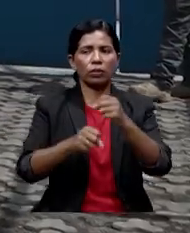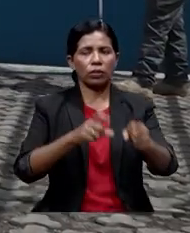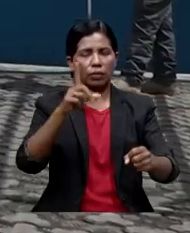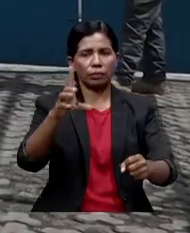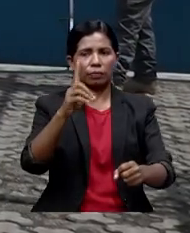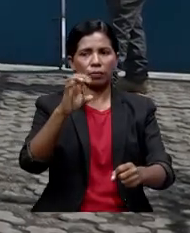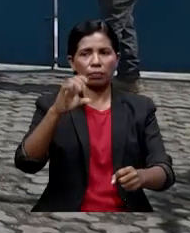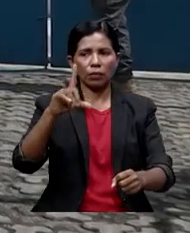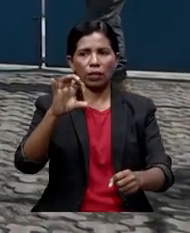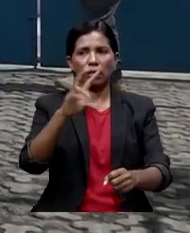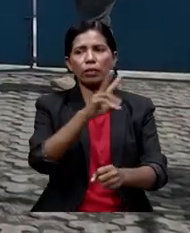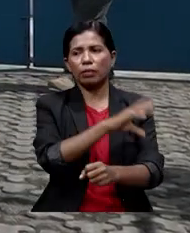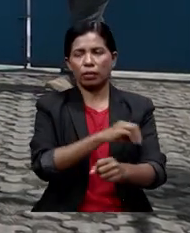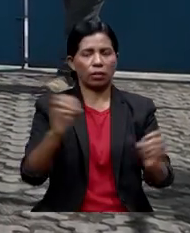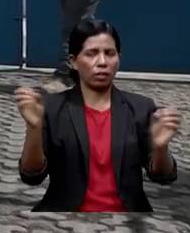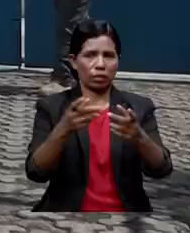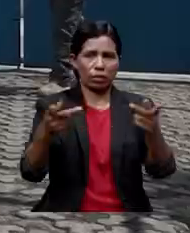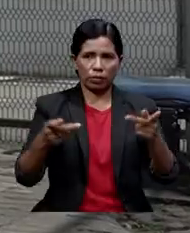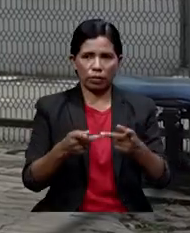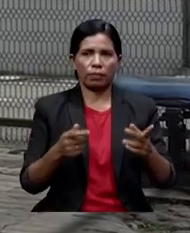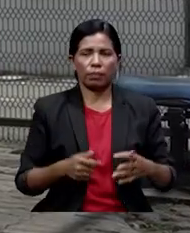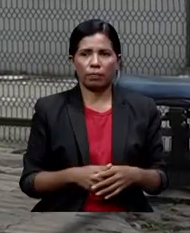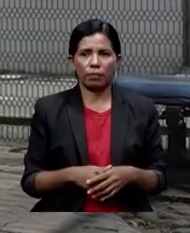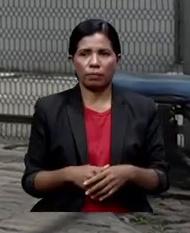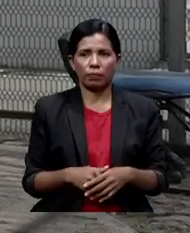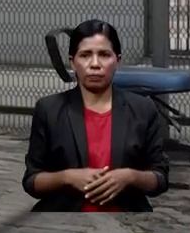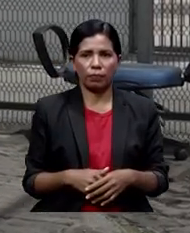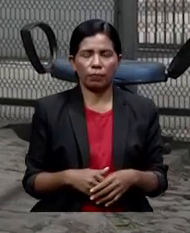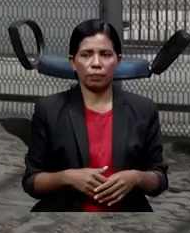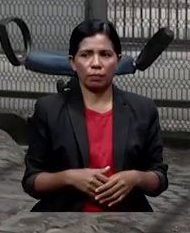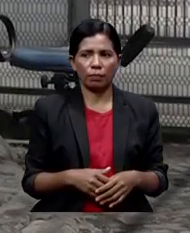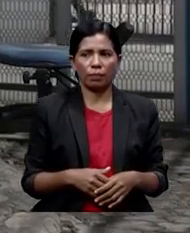Delfio Alves, Maibê Laíha Fatin, a Gina Lola, Mário Freira, Giamen.